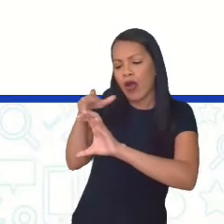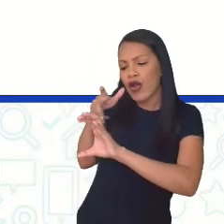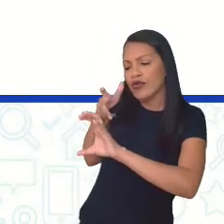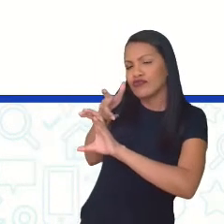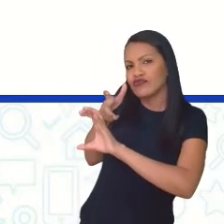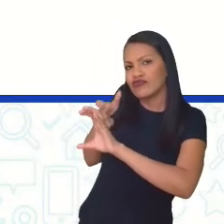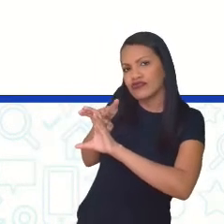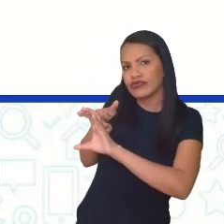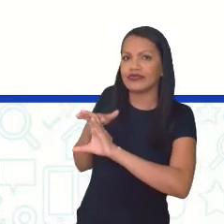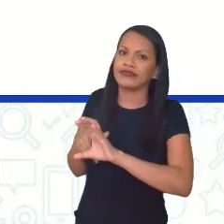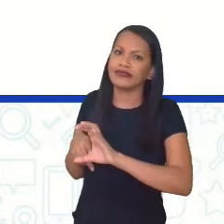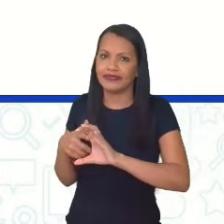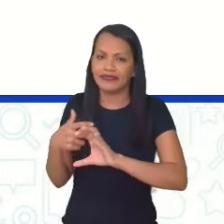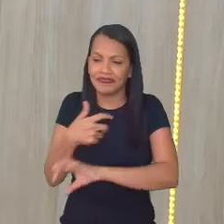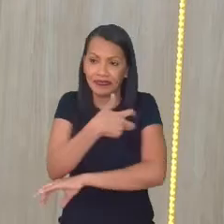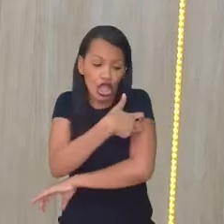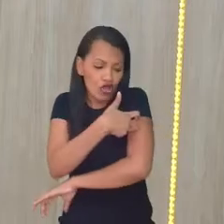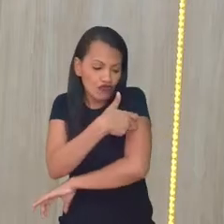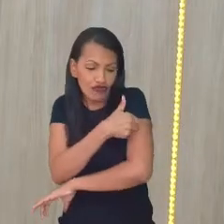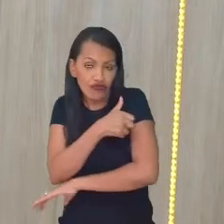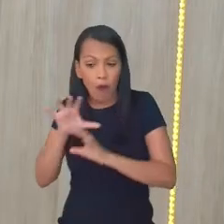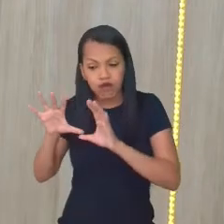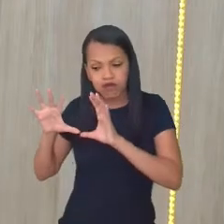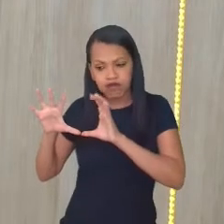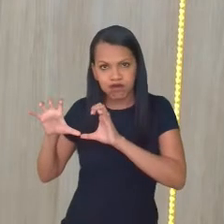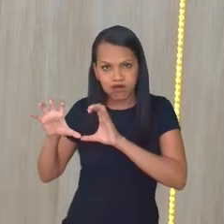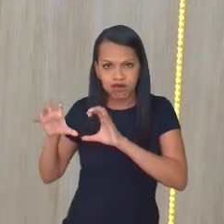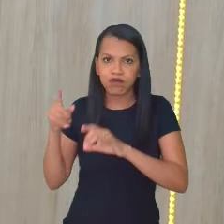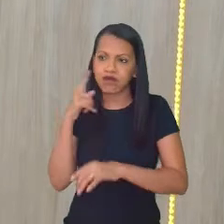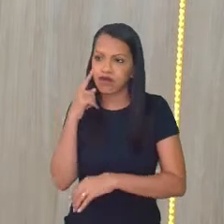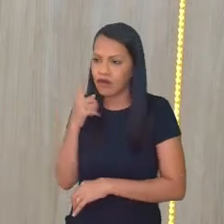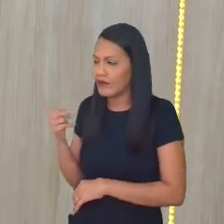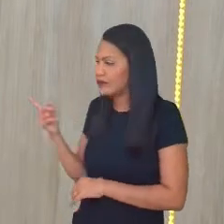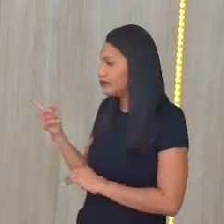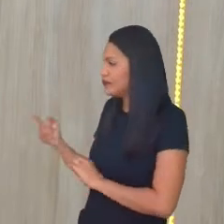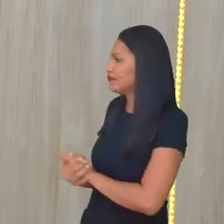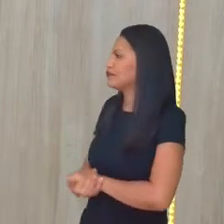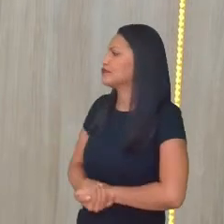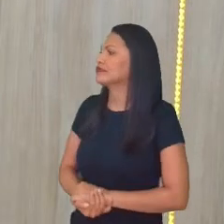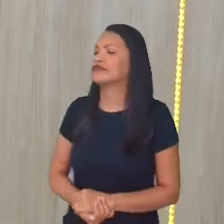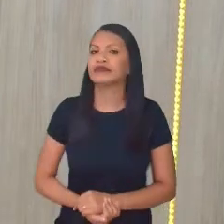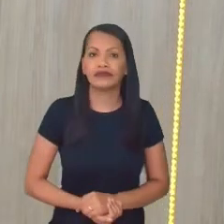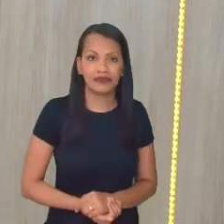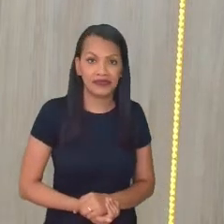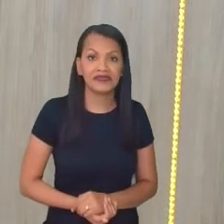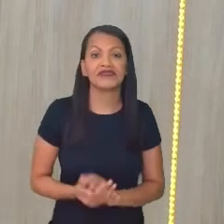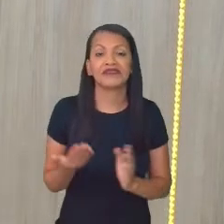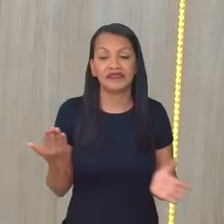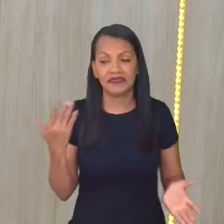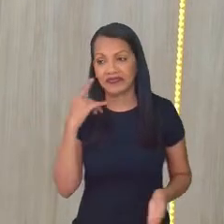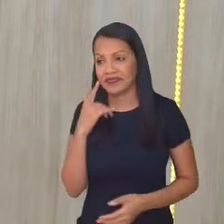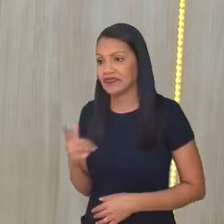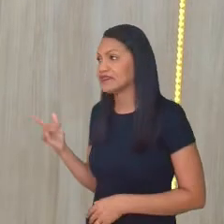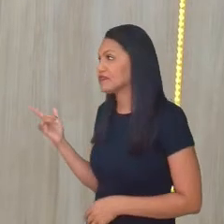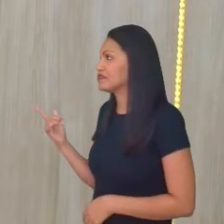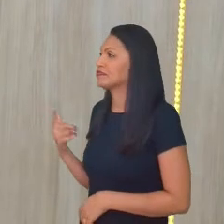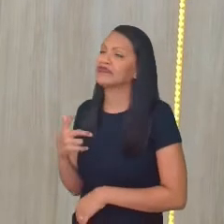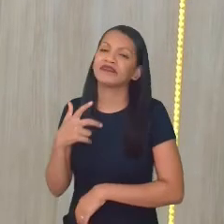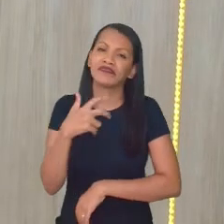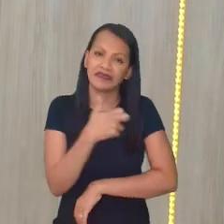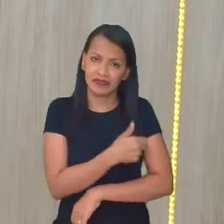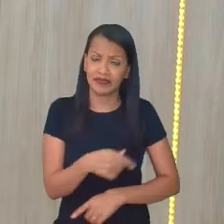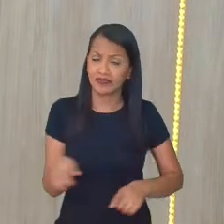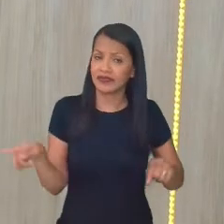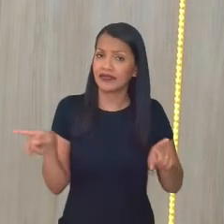tipos, está aqui na mesa tanto a pílula anticoncepcional quanto o injetável.